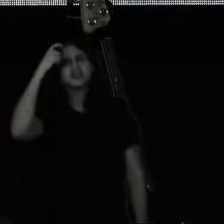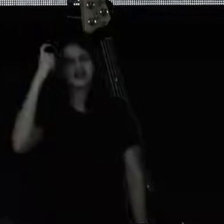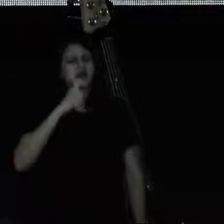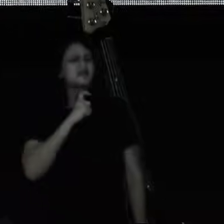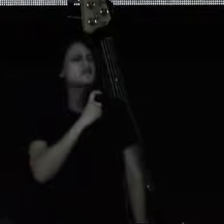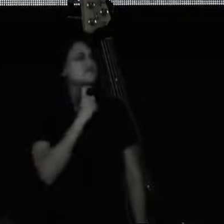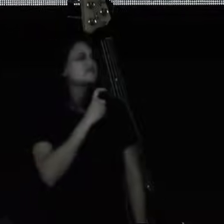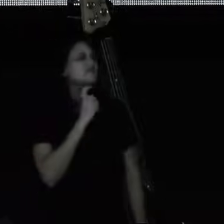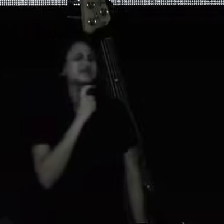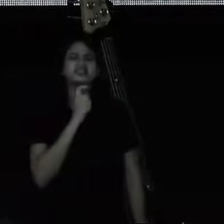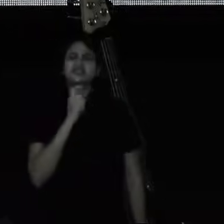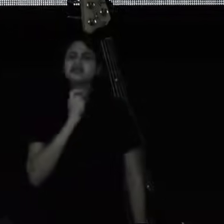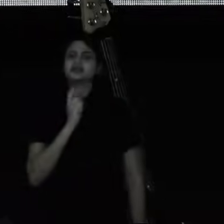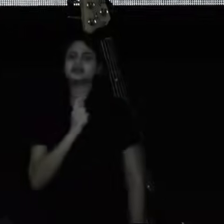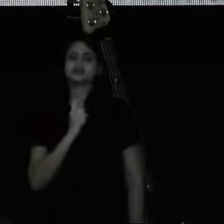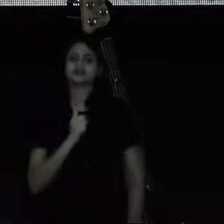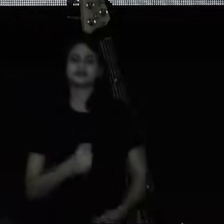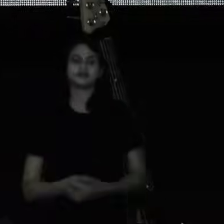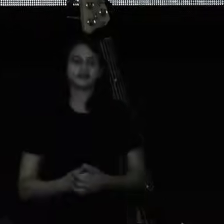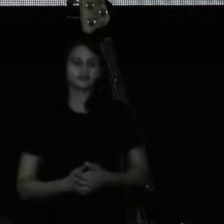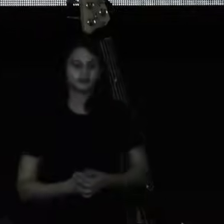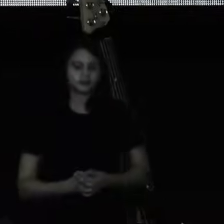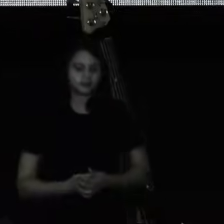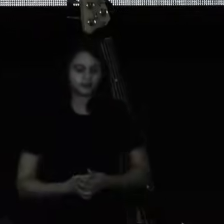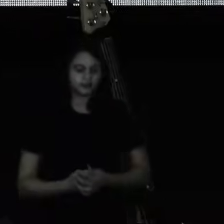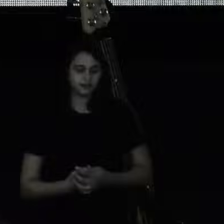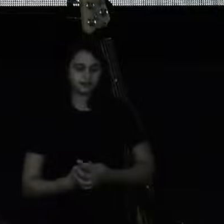é enganador.